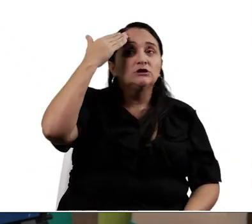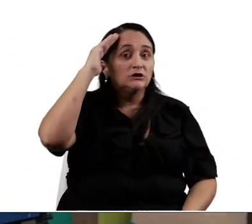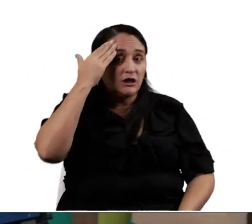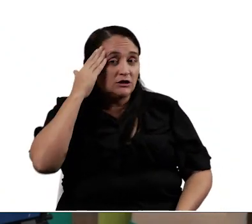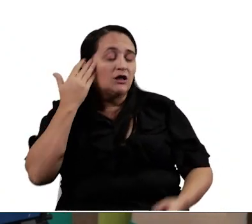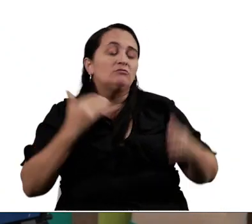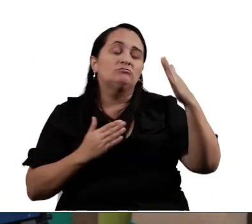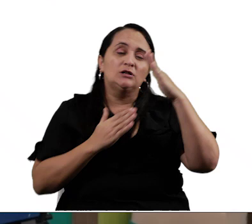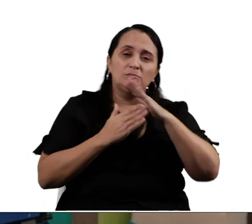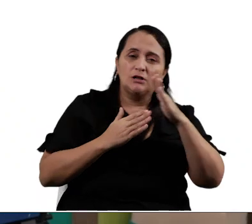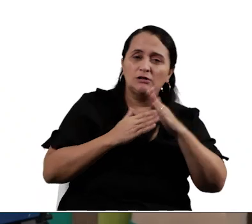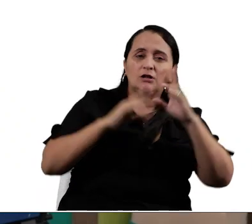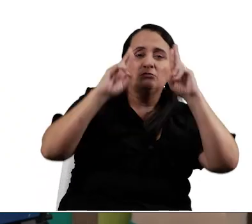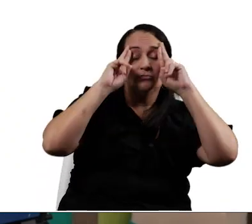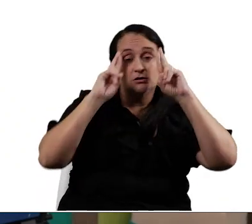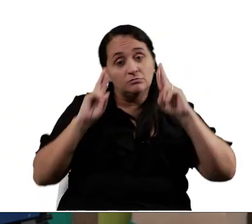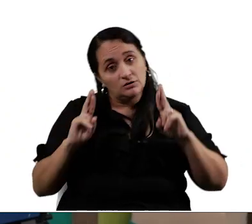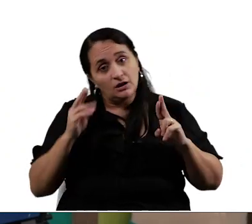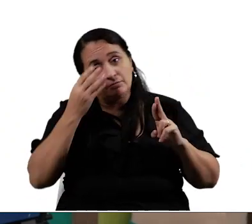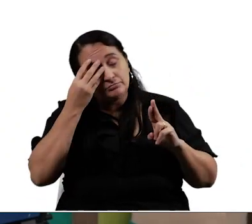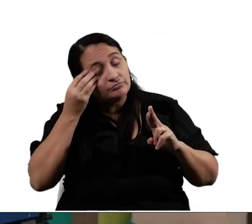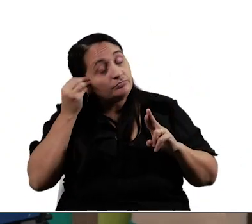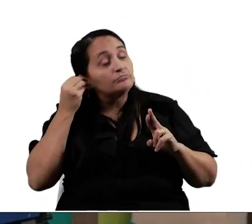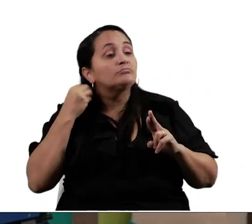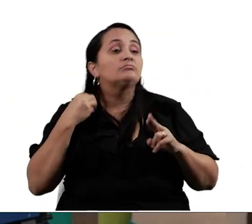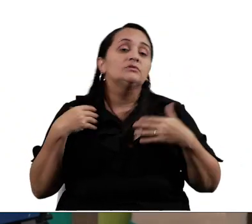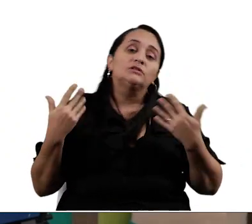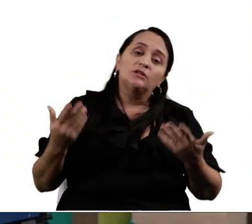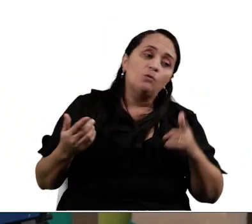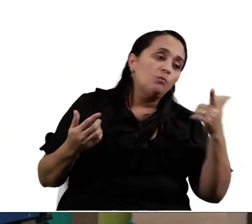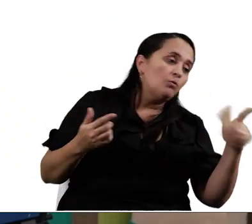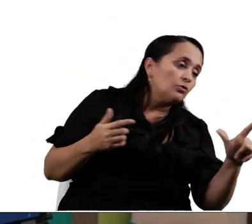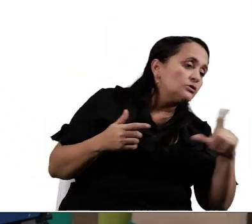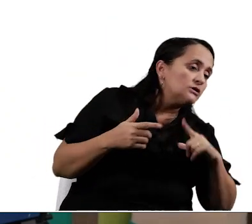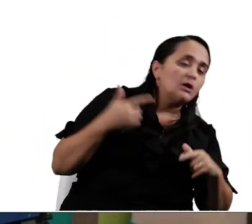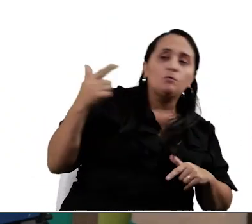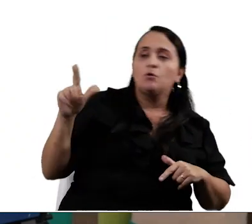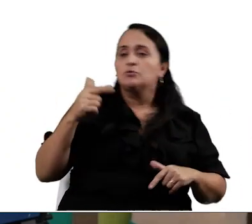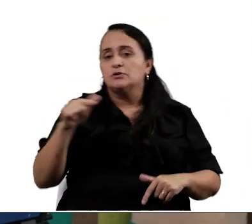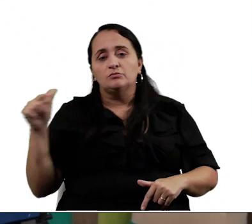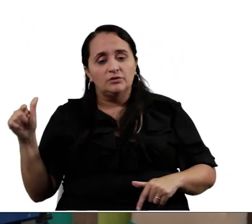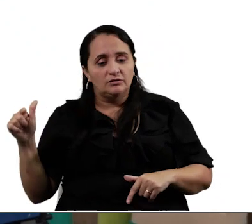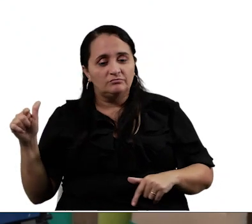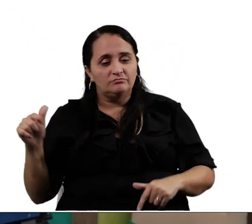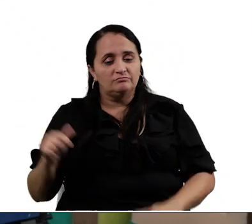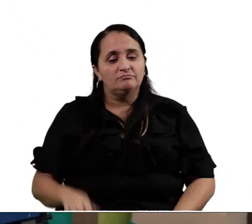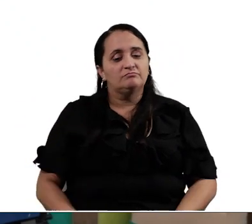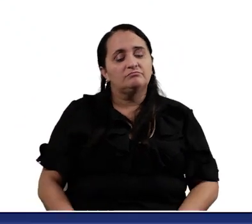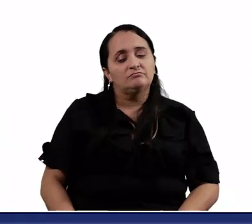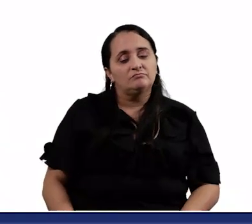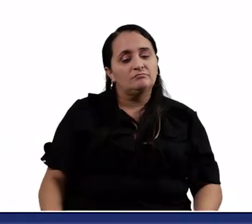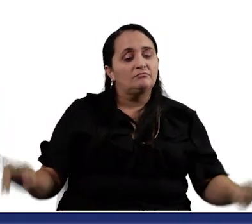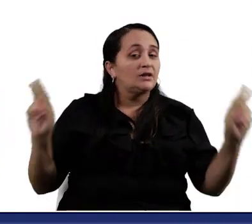respeitar e admirar o que os outros têm e a gente não tem. Não é verdade? Espero que vocês